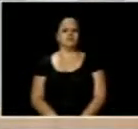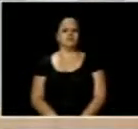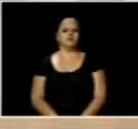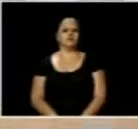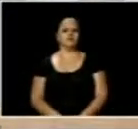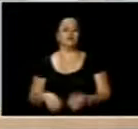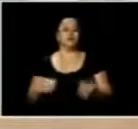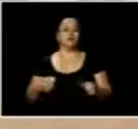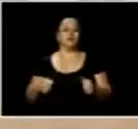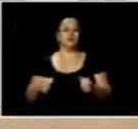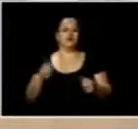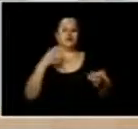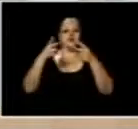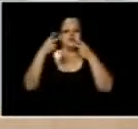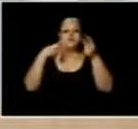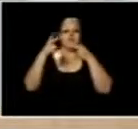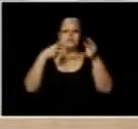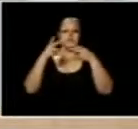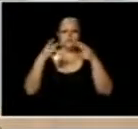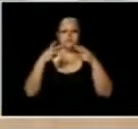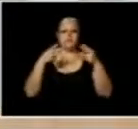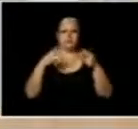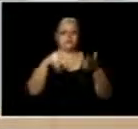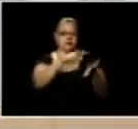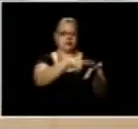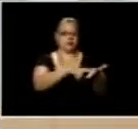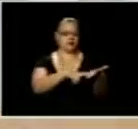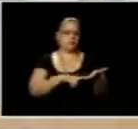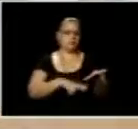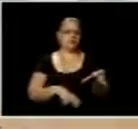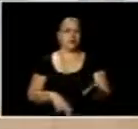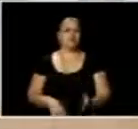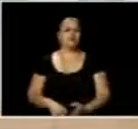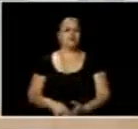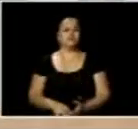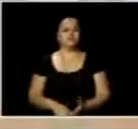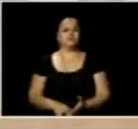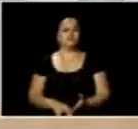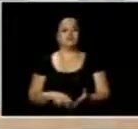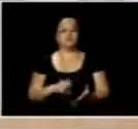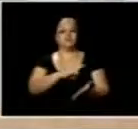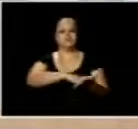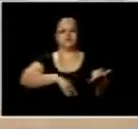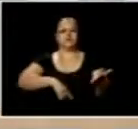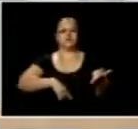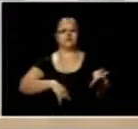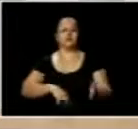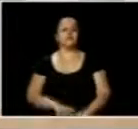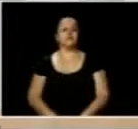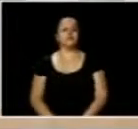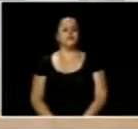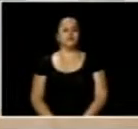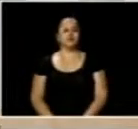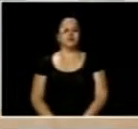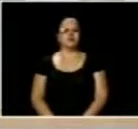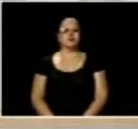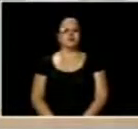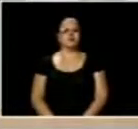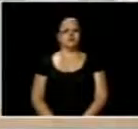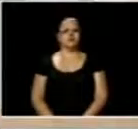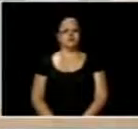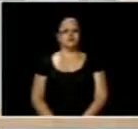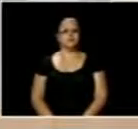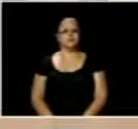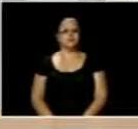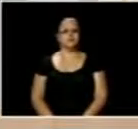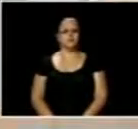do executivo, eu penso que o legislativo não pode ser omisso. E se a prerrogativa